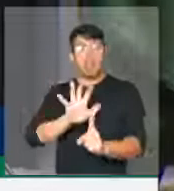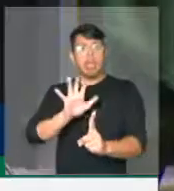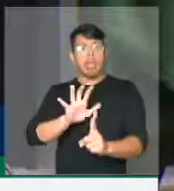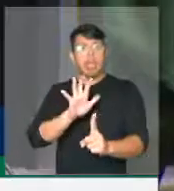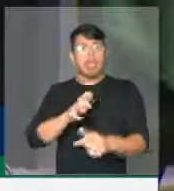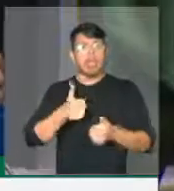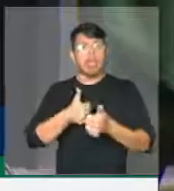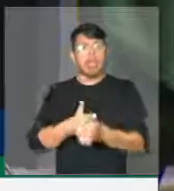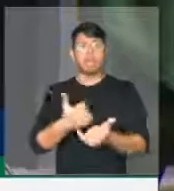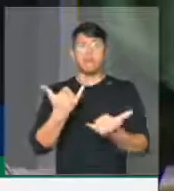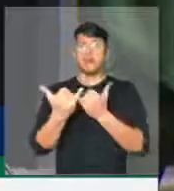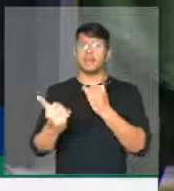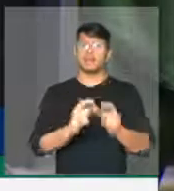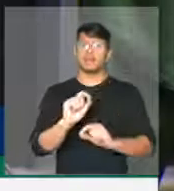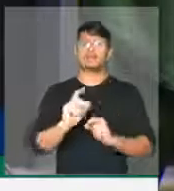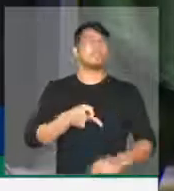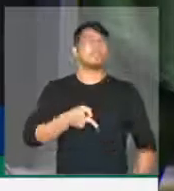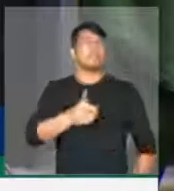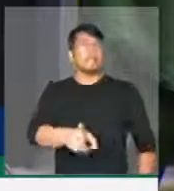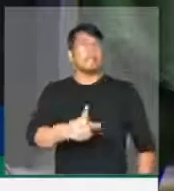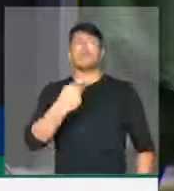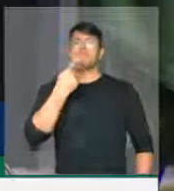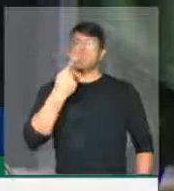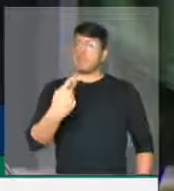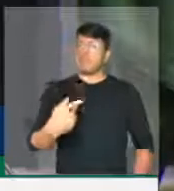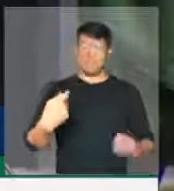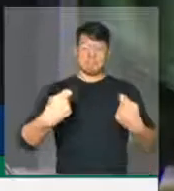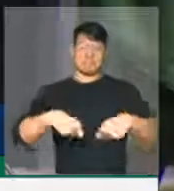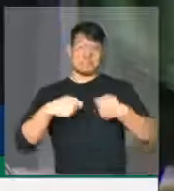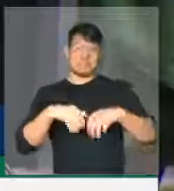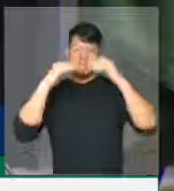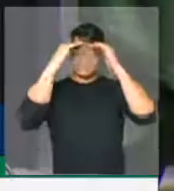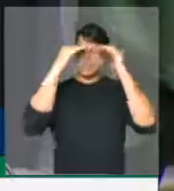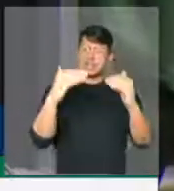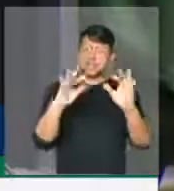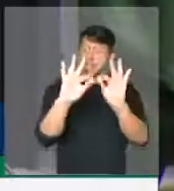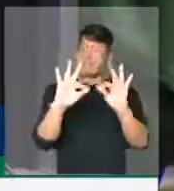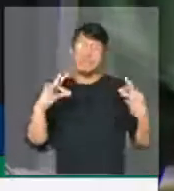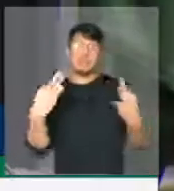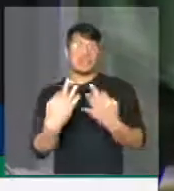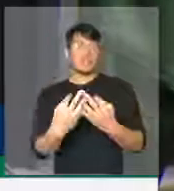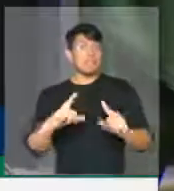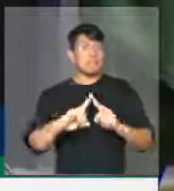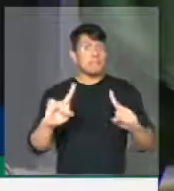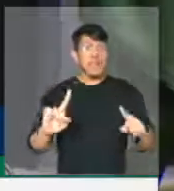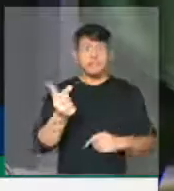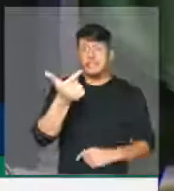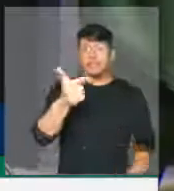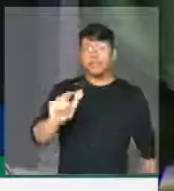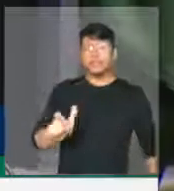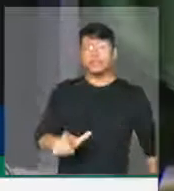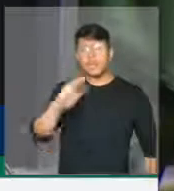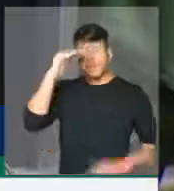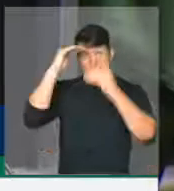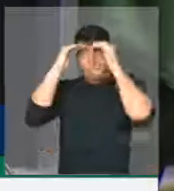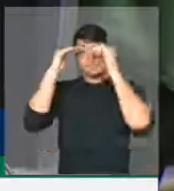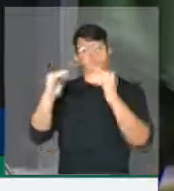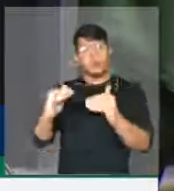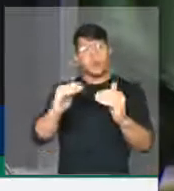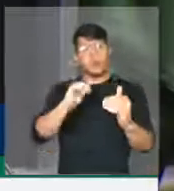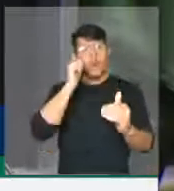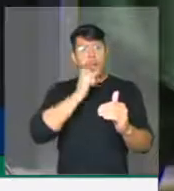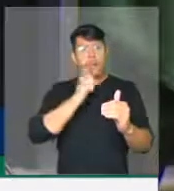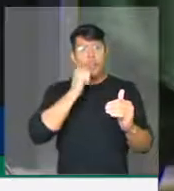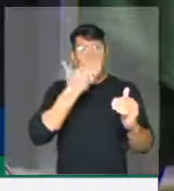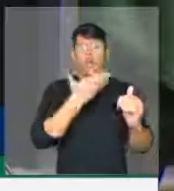frequência o respeito à família. E vejam, não respeita uma jornalista, não respeita uma mulher, e desta